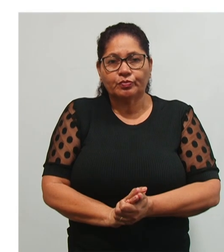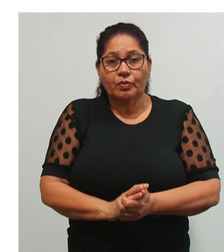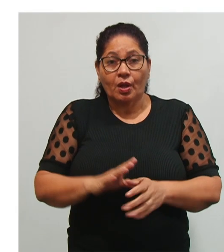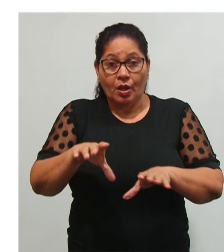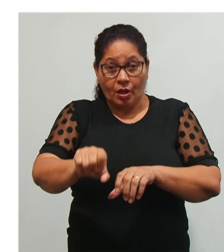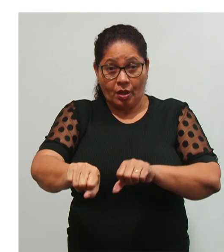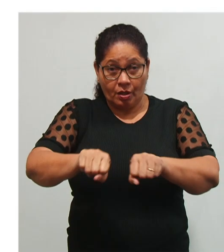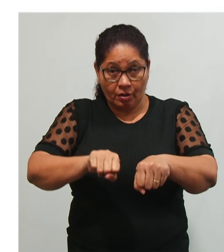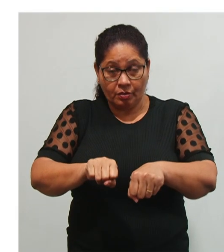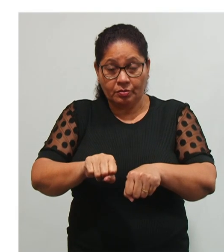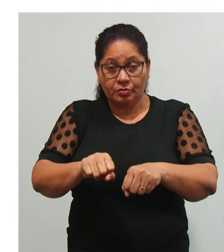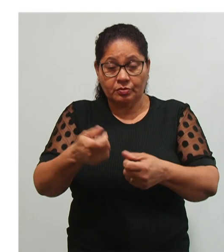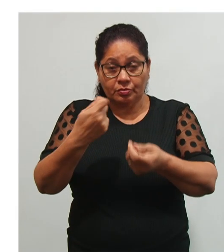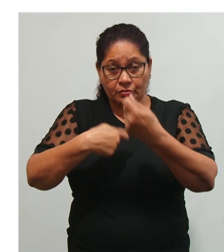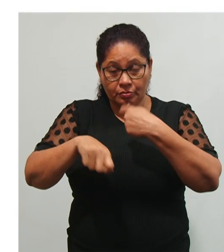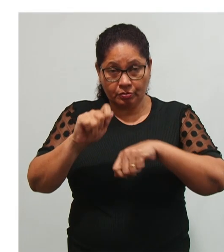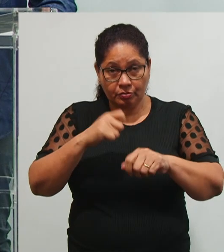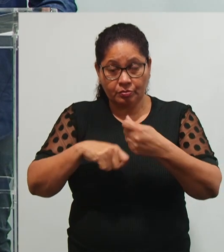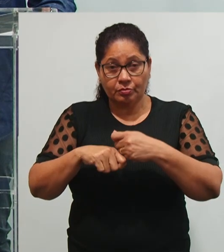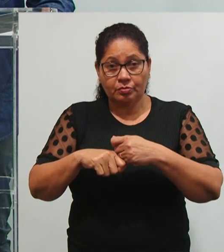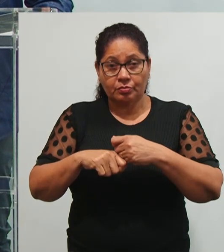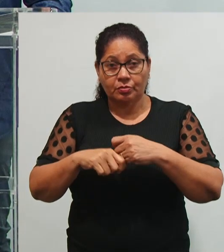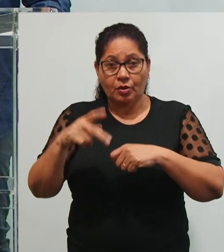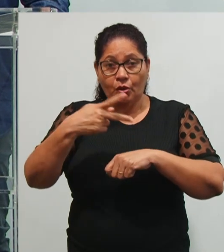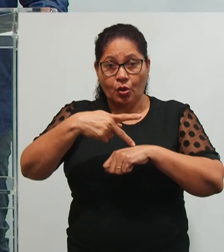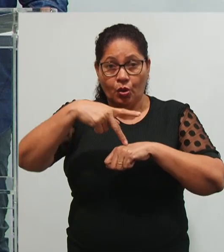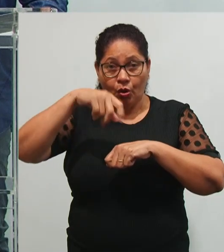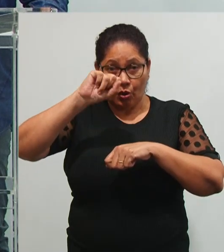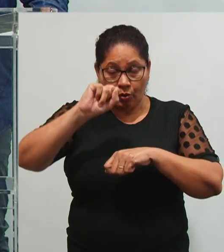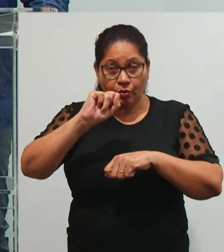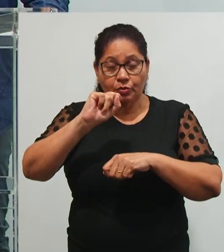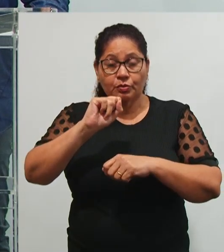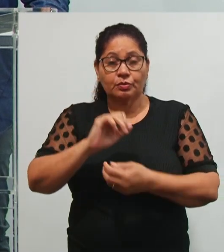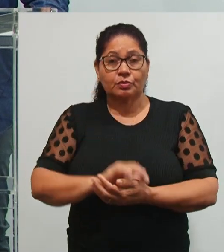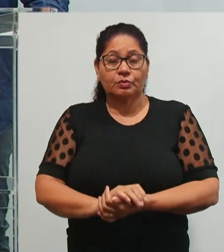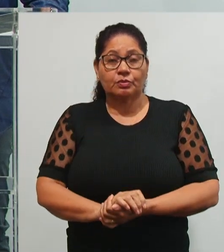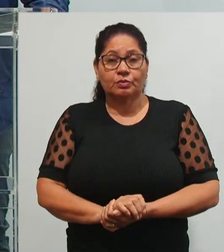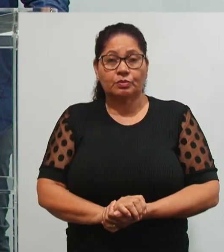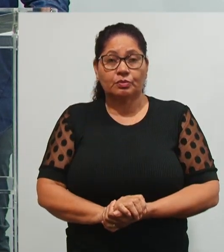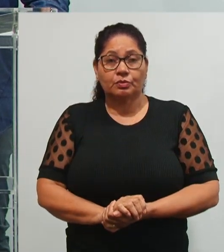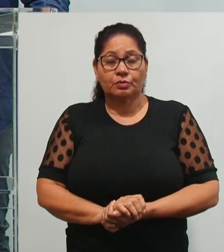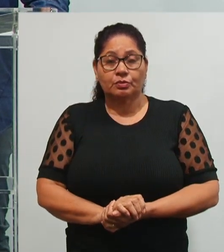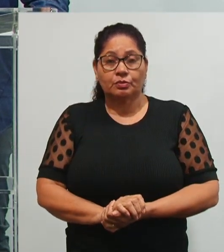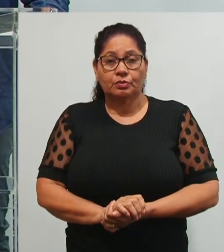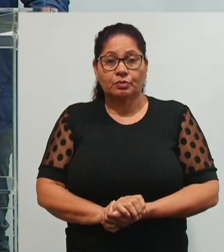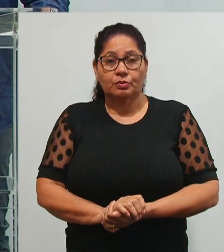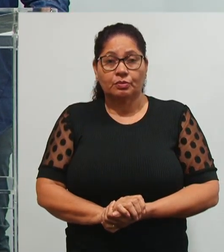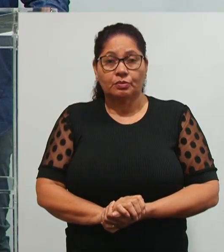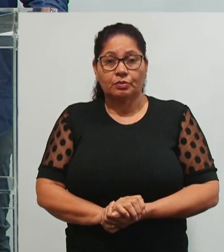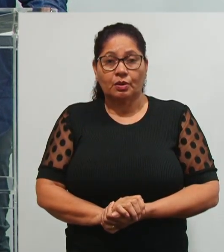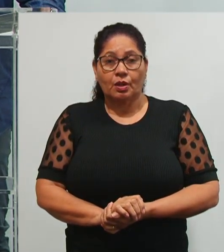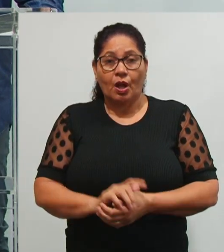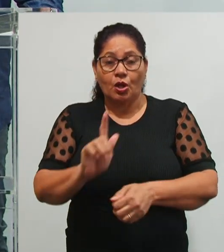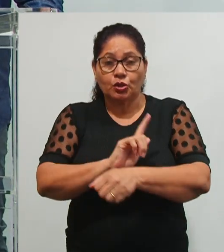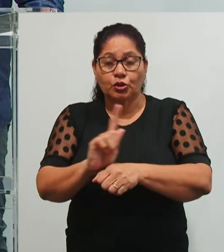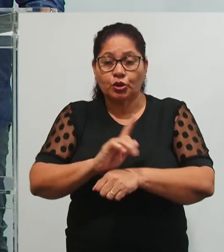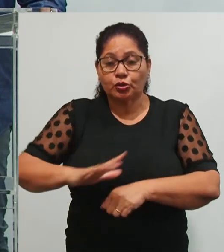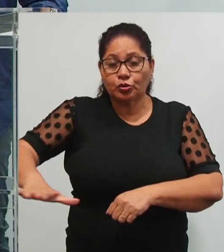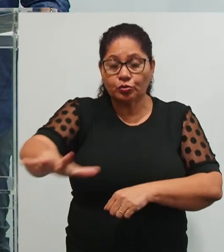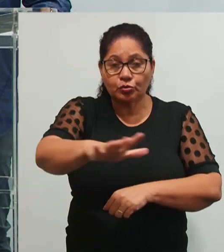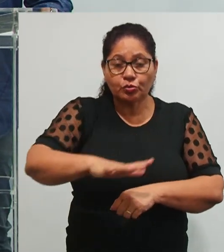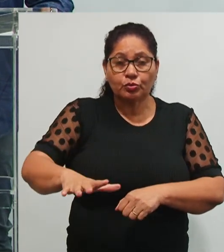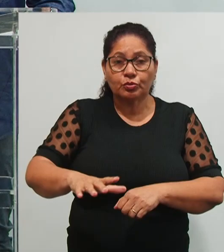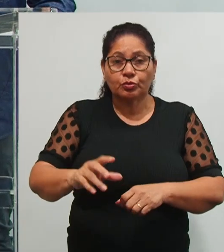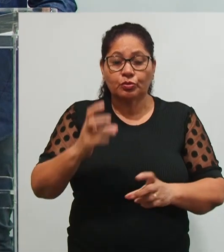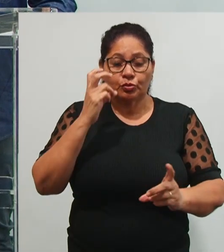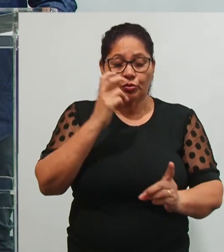graduado em administração, sou pós-graduado em gestão ambiental e